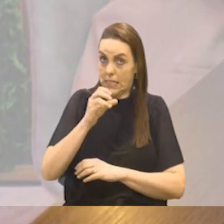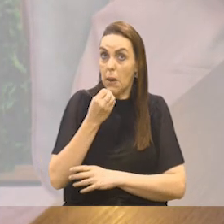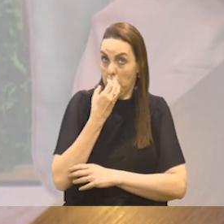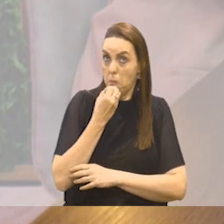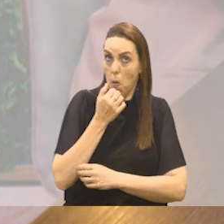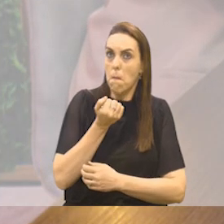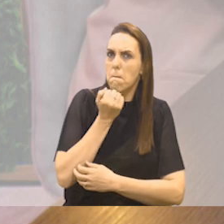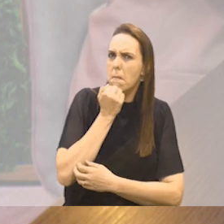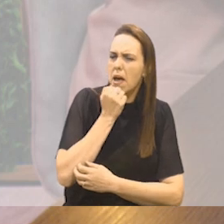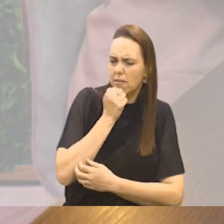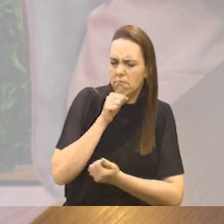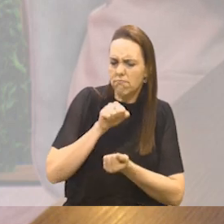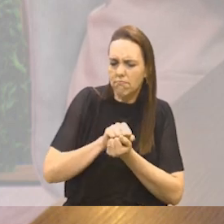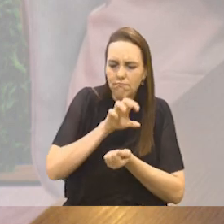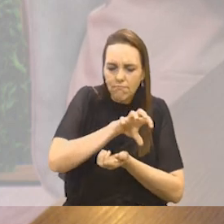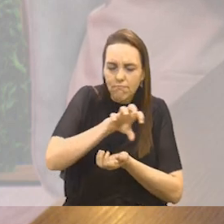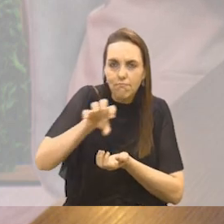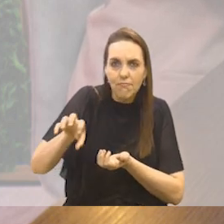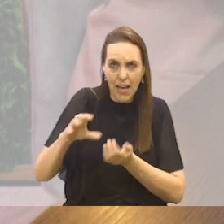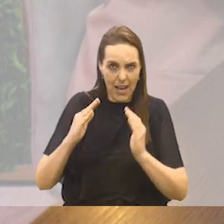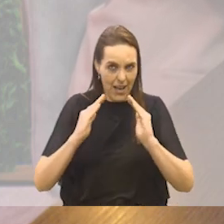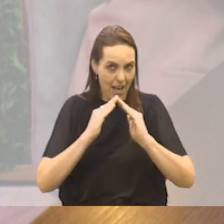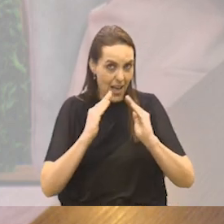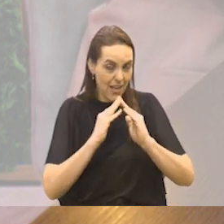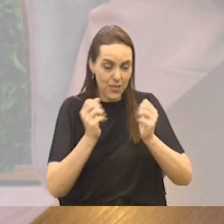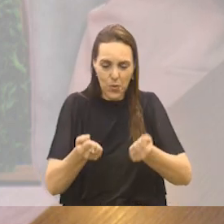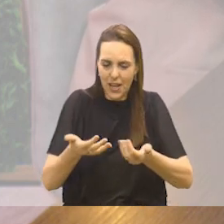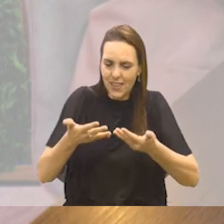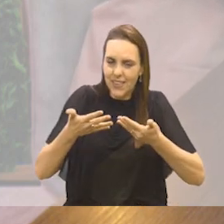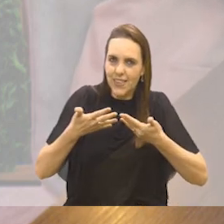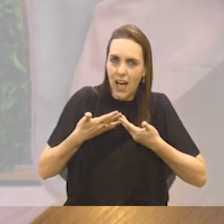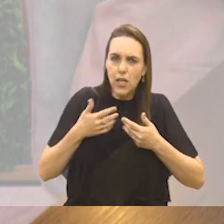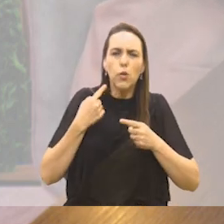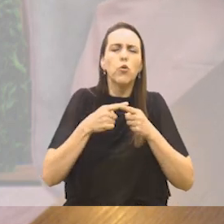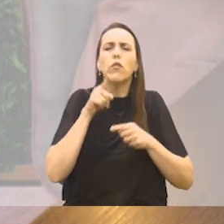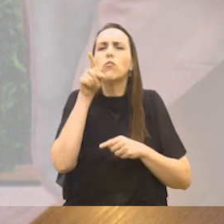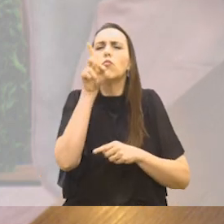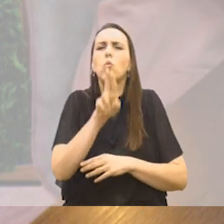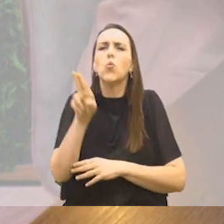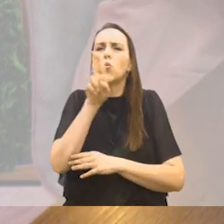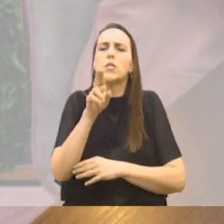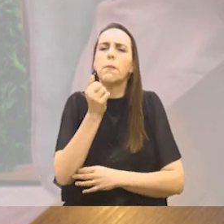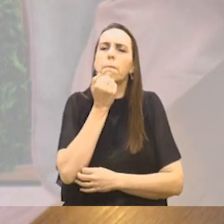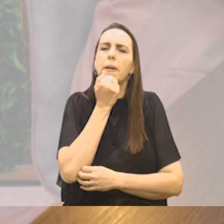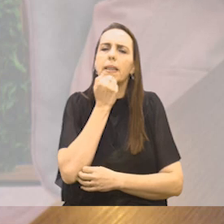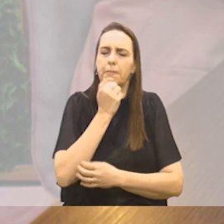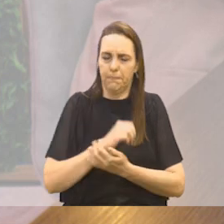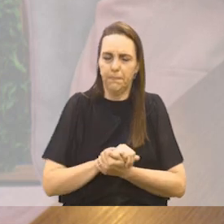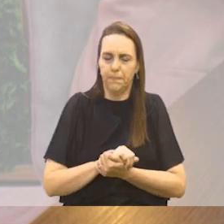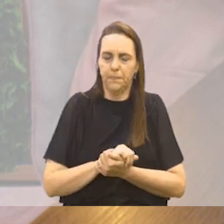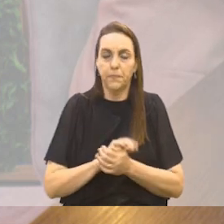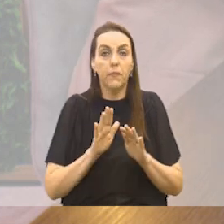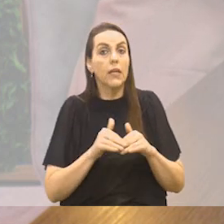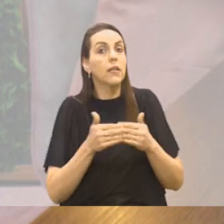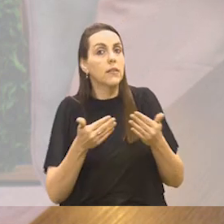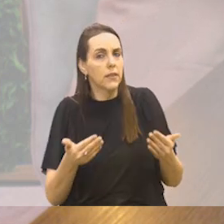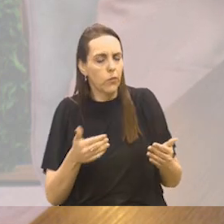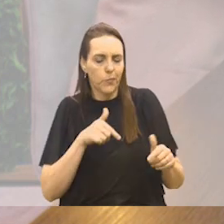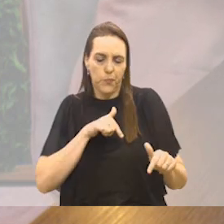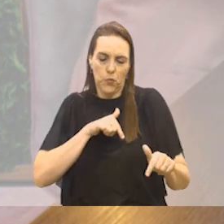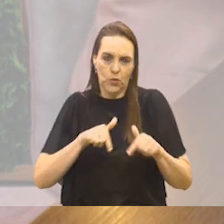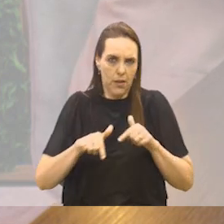respeito, se é bom a gente ter pedras em casa, se é legal, o que elas trazem, por que você usa as pedras?